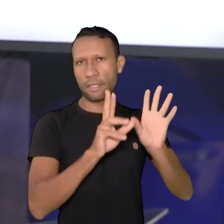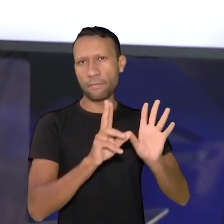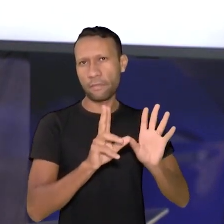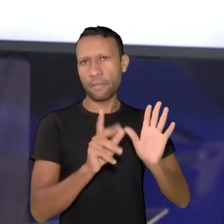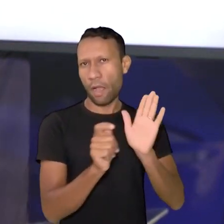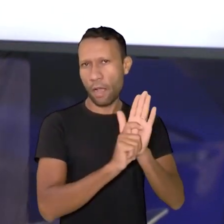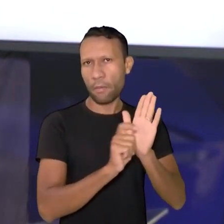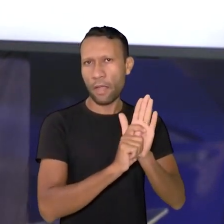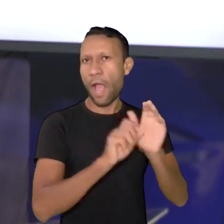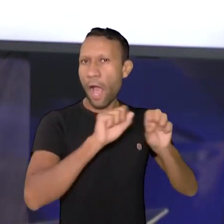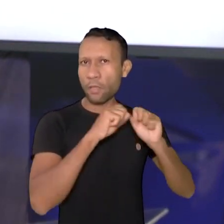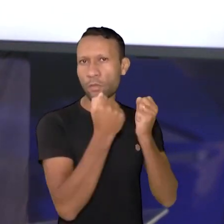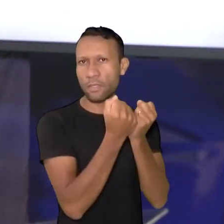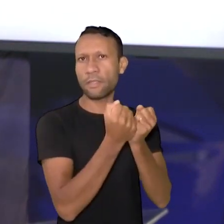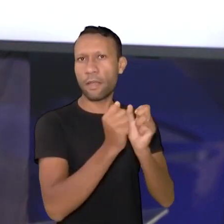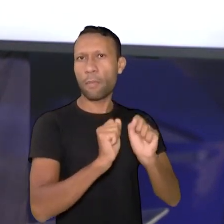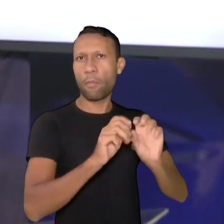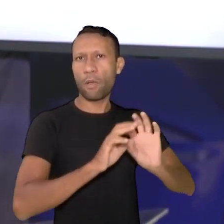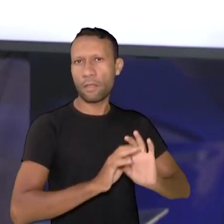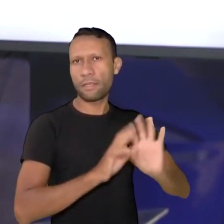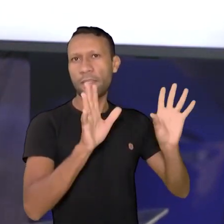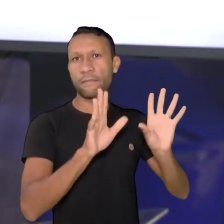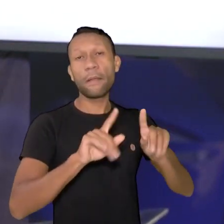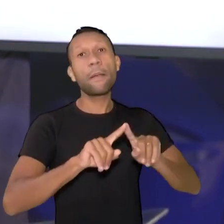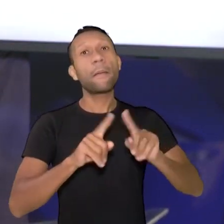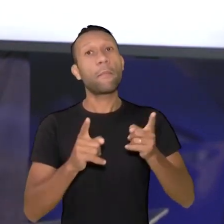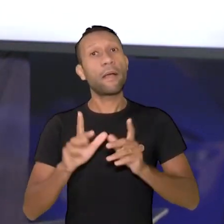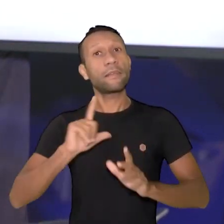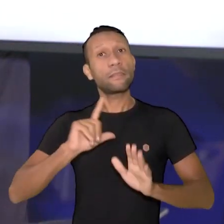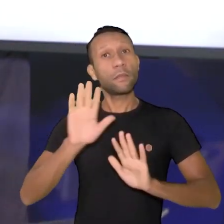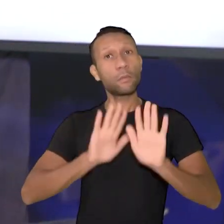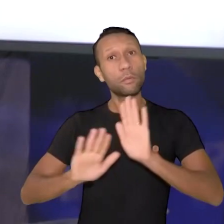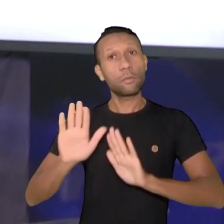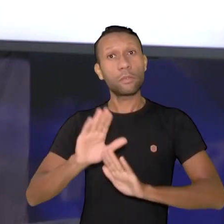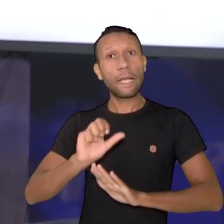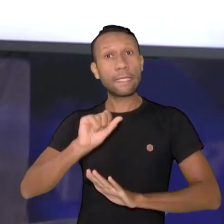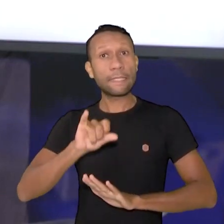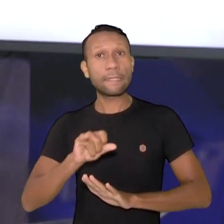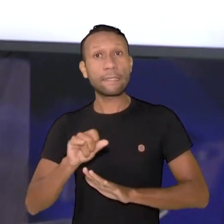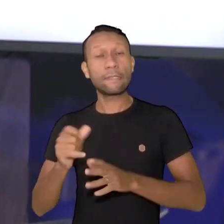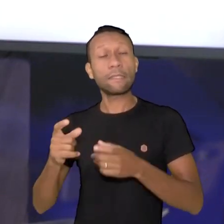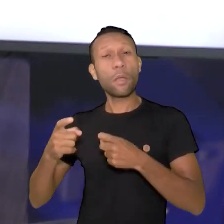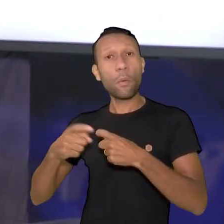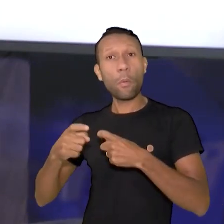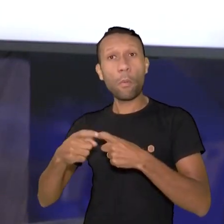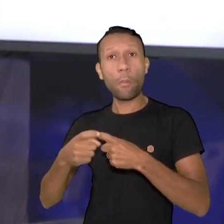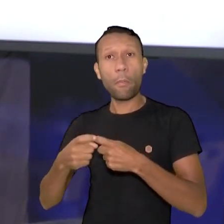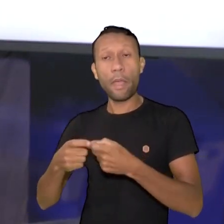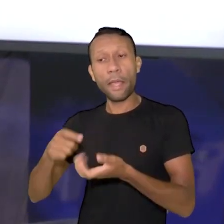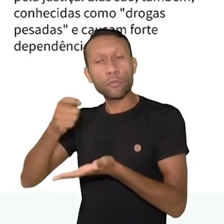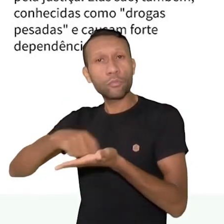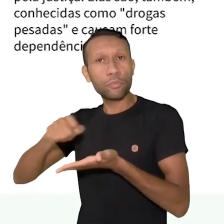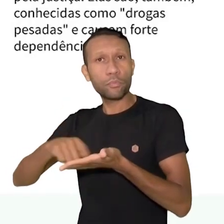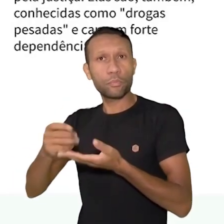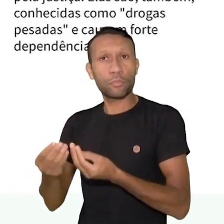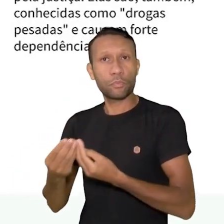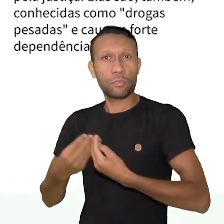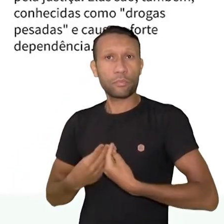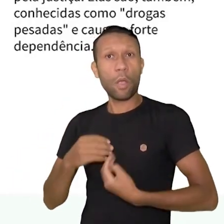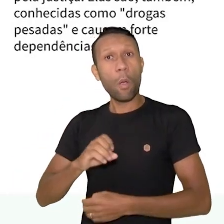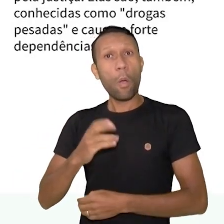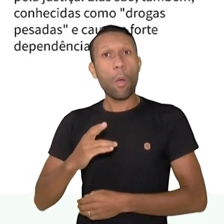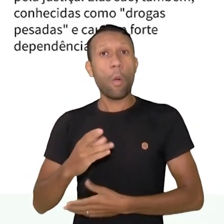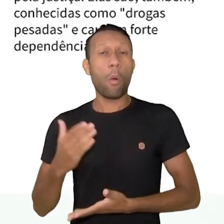sociedade deixa, porém o detalhe, elas só podem ser utilizadas se o médico passar ou se, por exemplo, você for maior